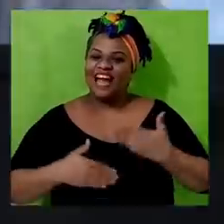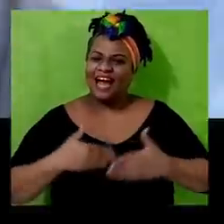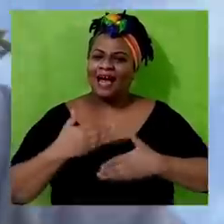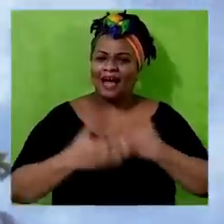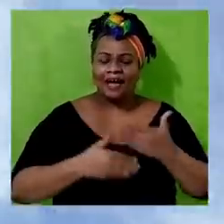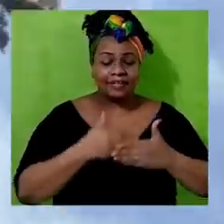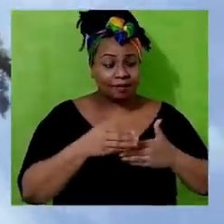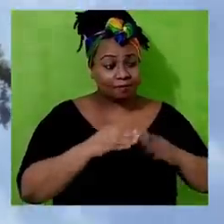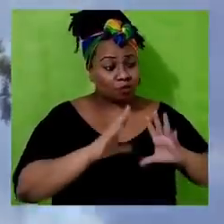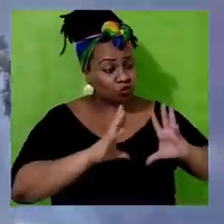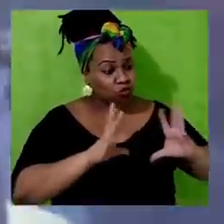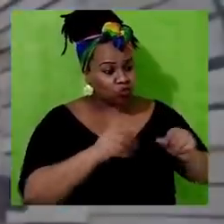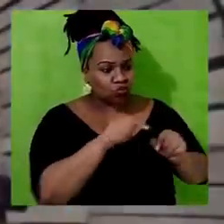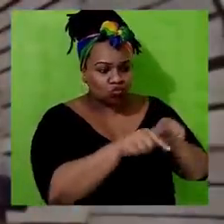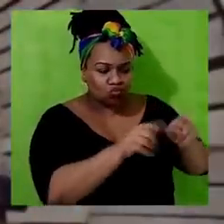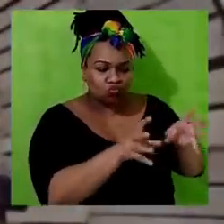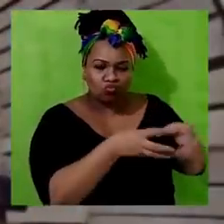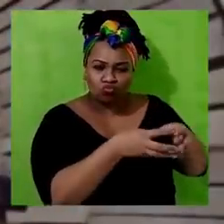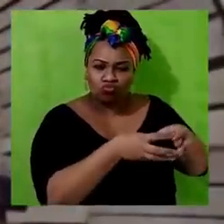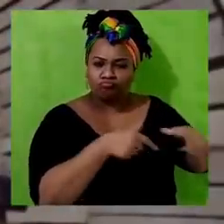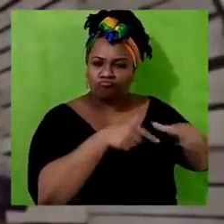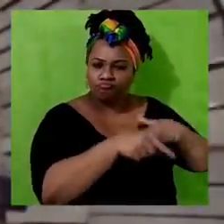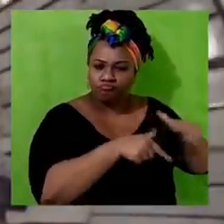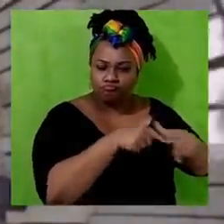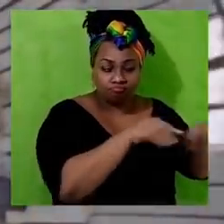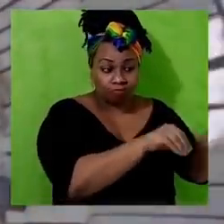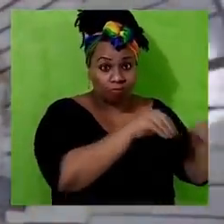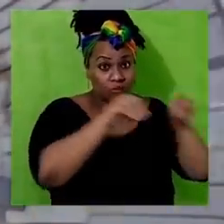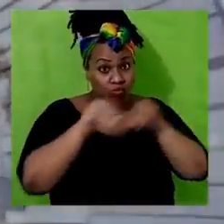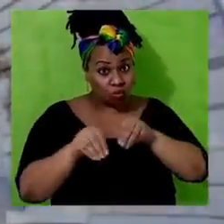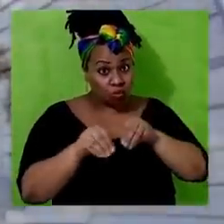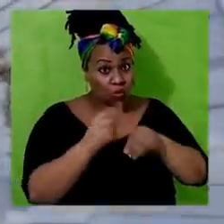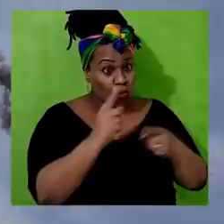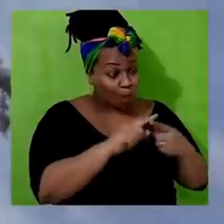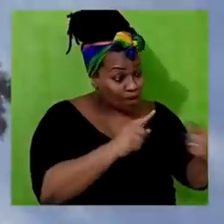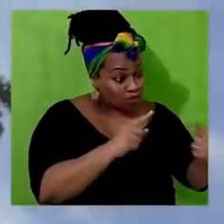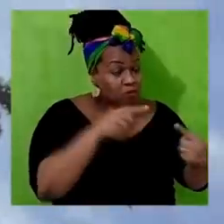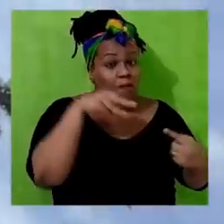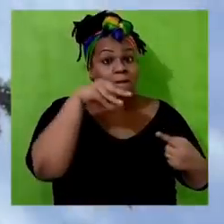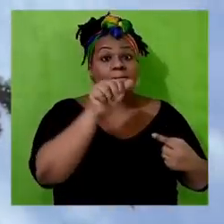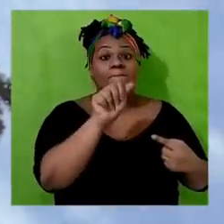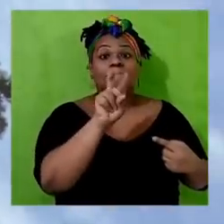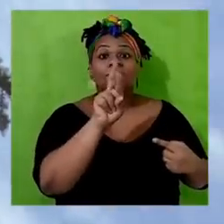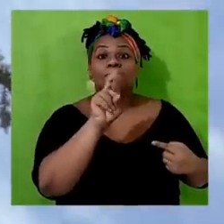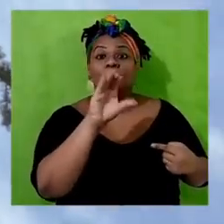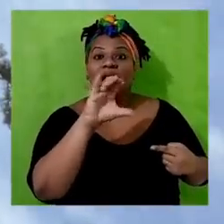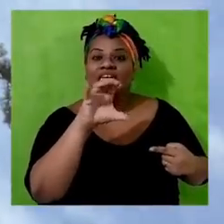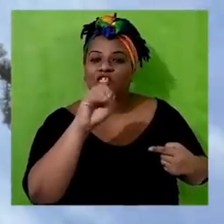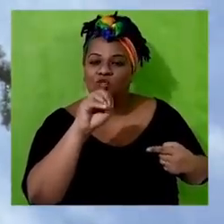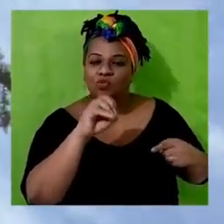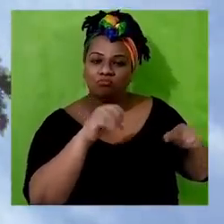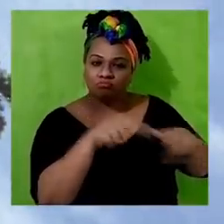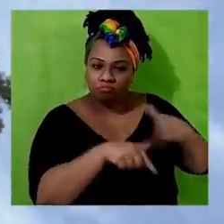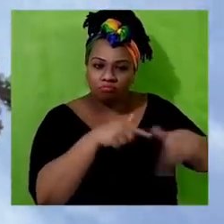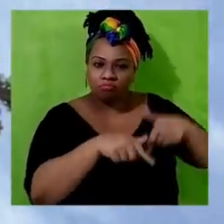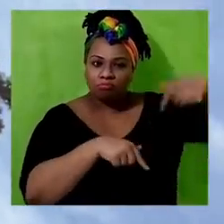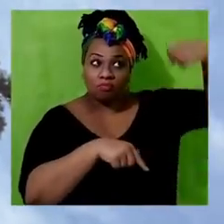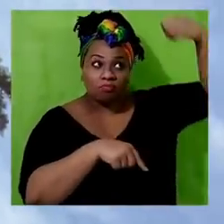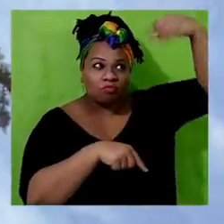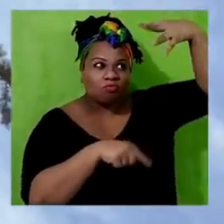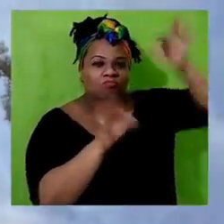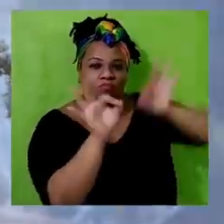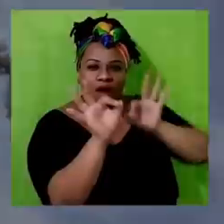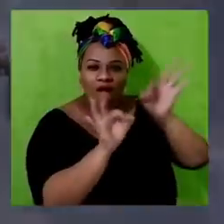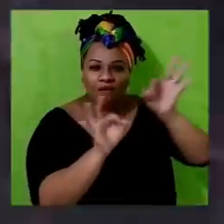E aí depois do CNRT fiz uma transição toda da banda, com exceção do Márcio, Marcinho,